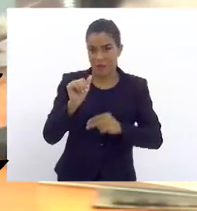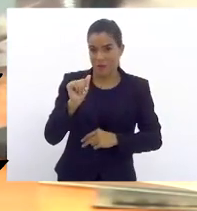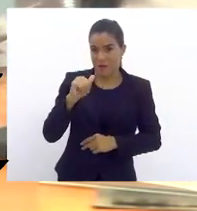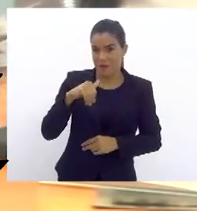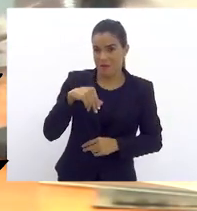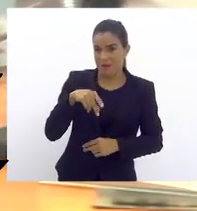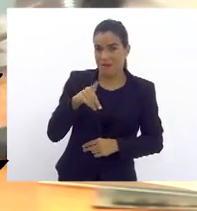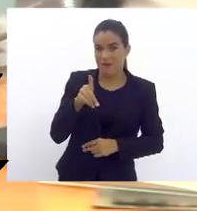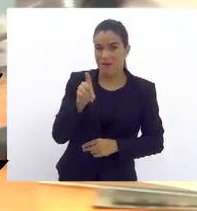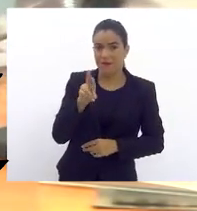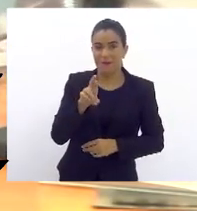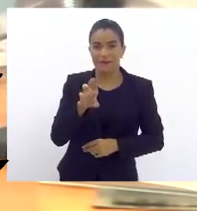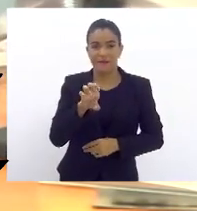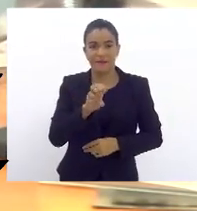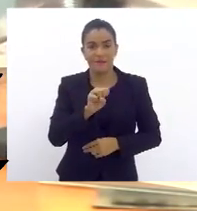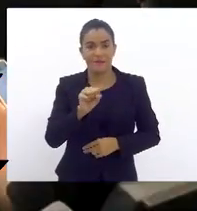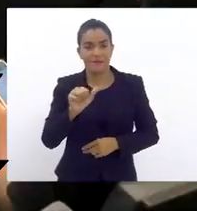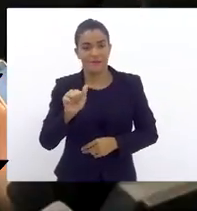Oliveira